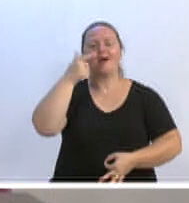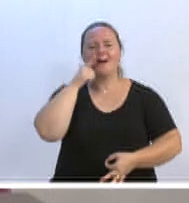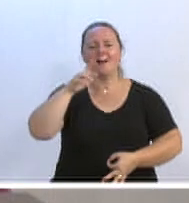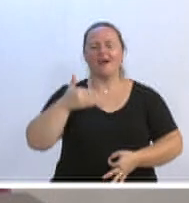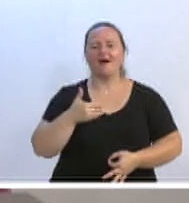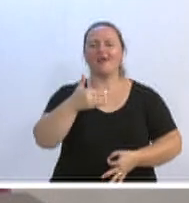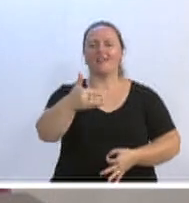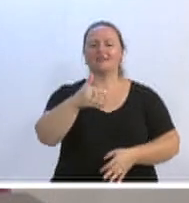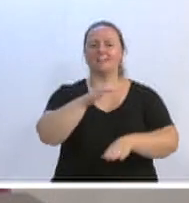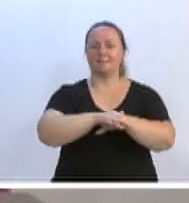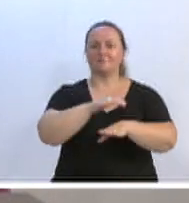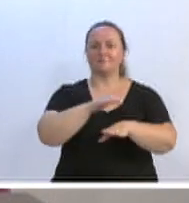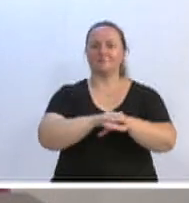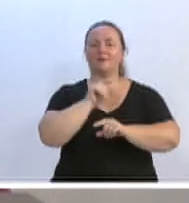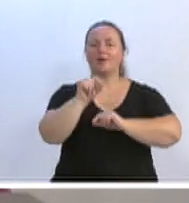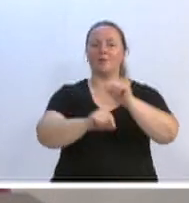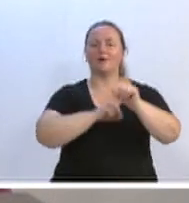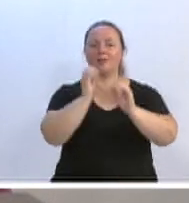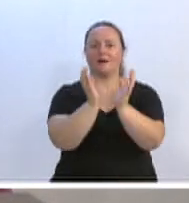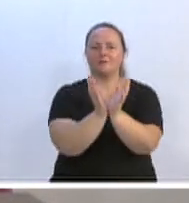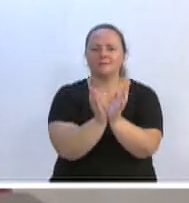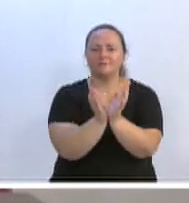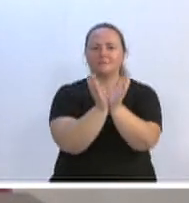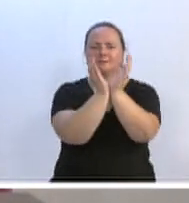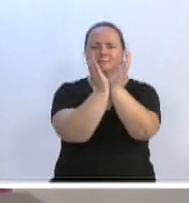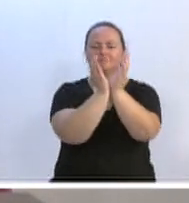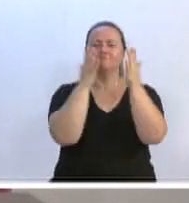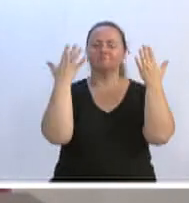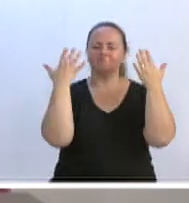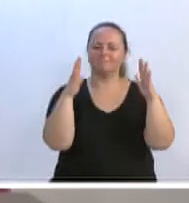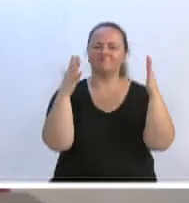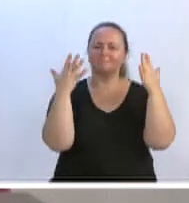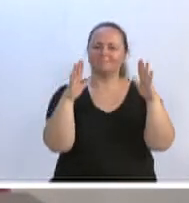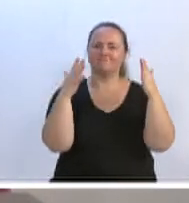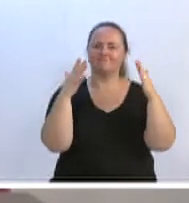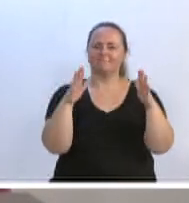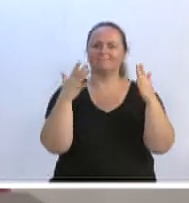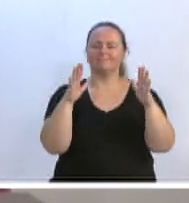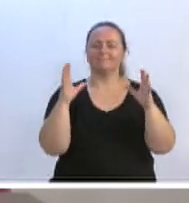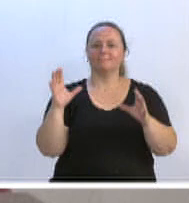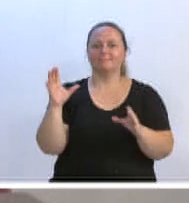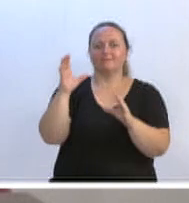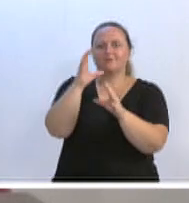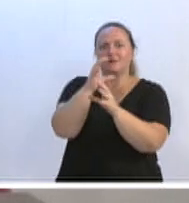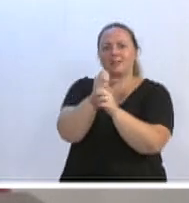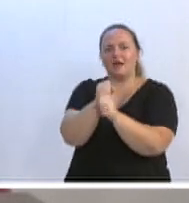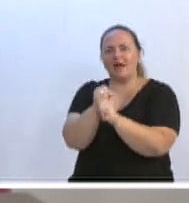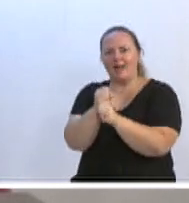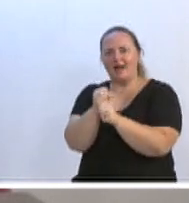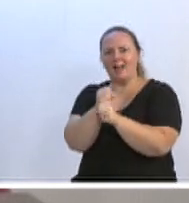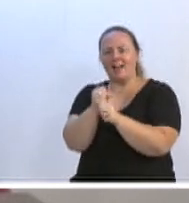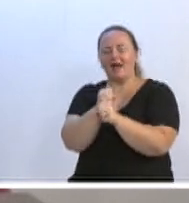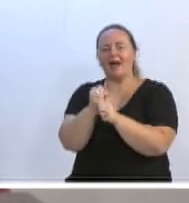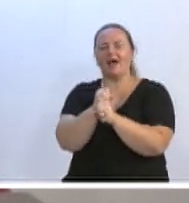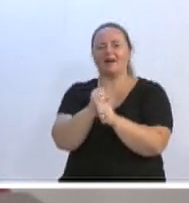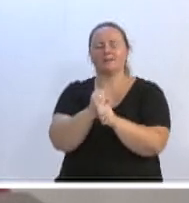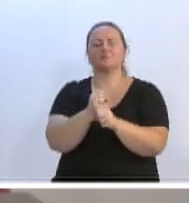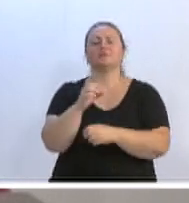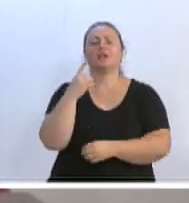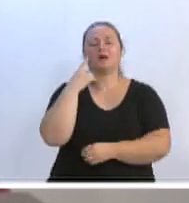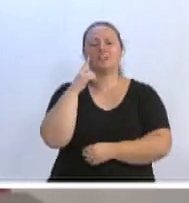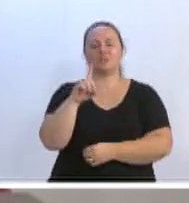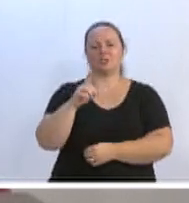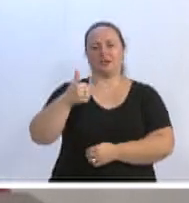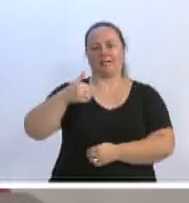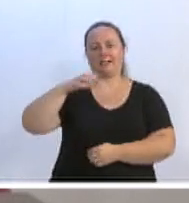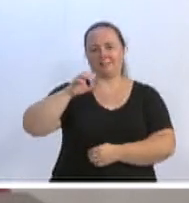a realização de uma ceia em comemoração ao jubileu da Igreja Cristã Maranata, no próximo dia